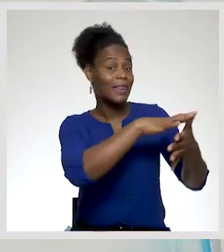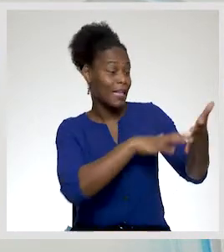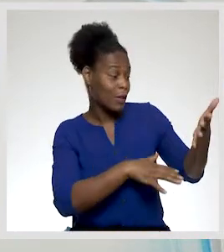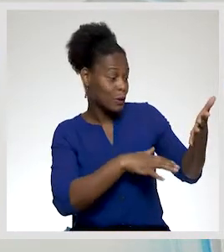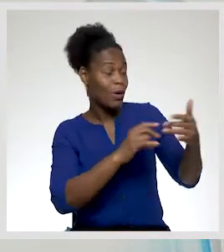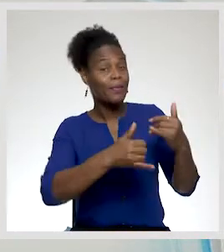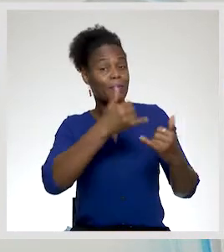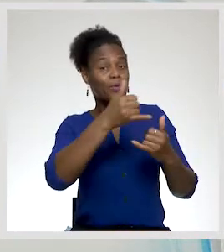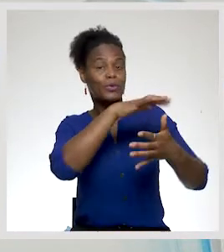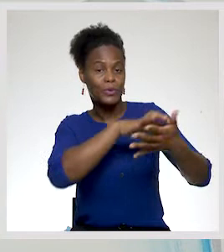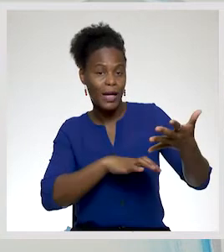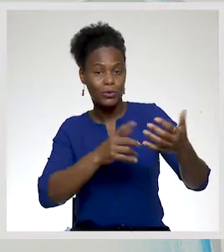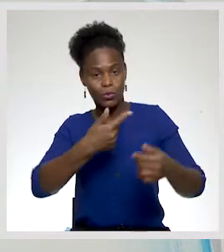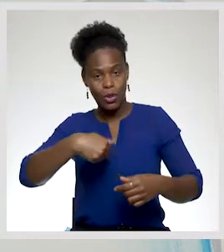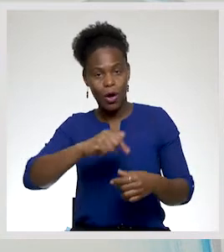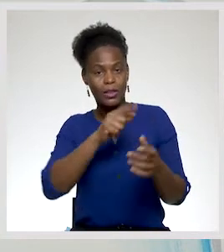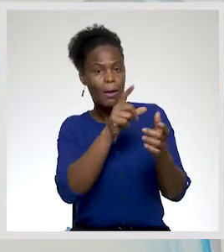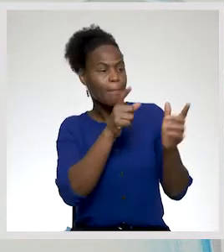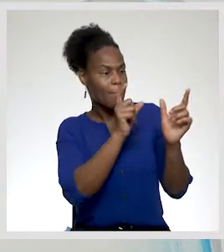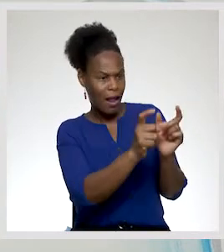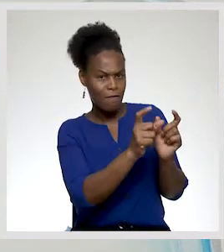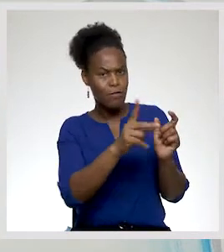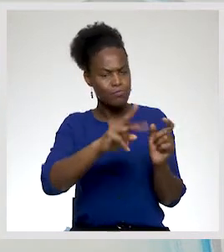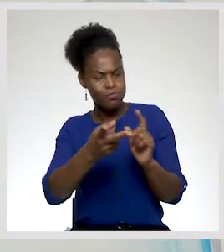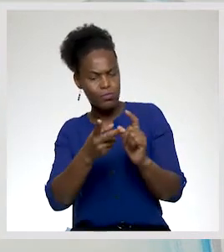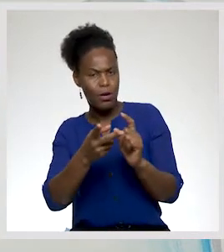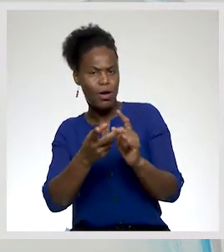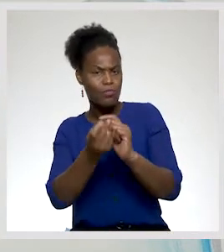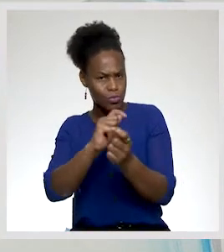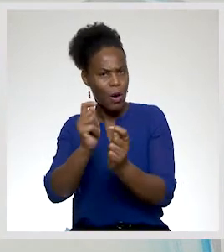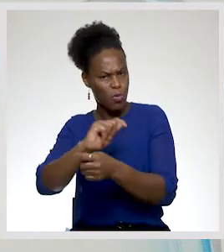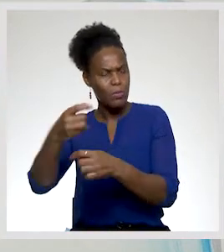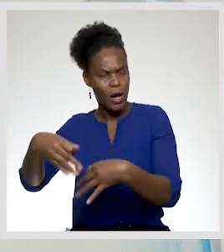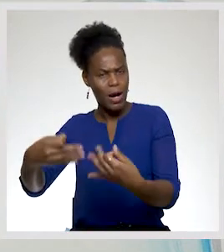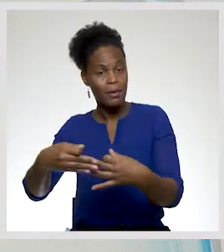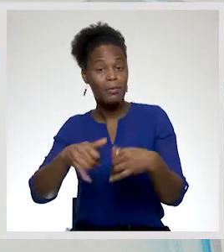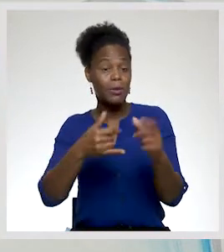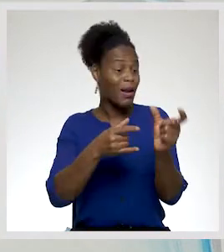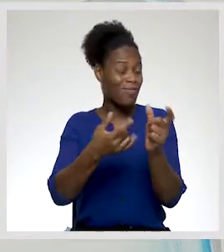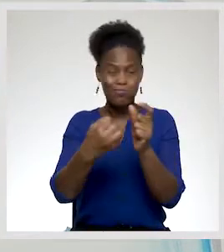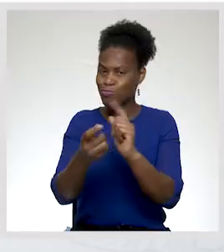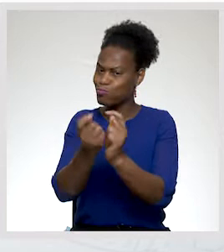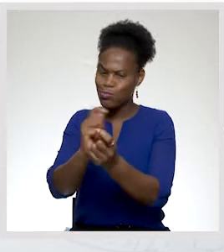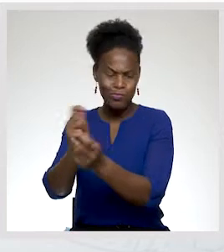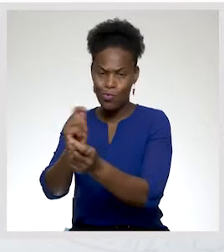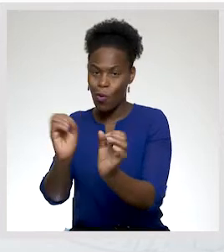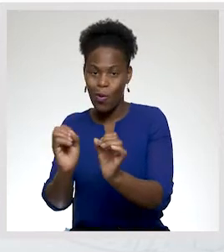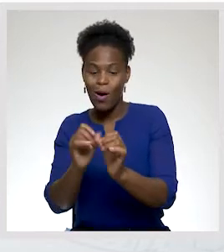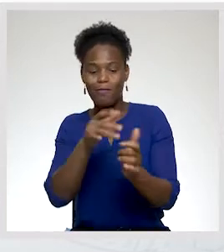E a partir deste texto, vamos tirar as palavras variáveis e as palavras invariáveis. Vamos lá